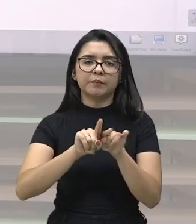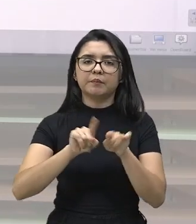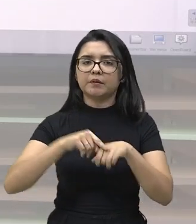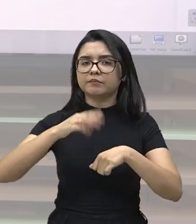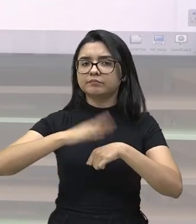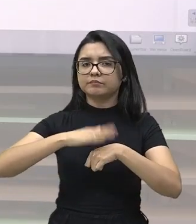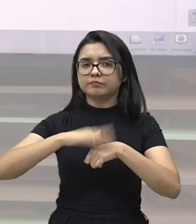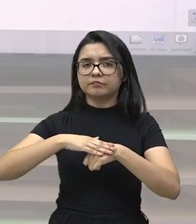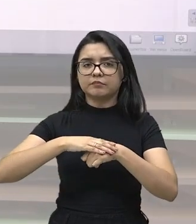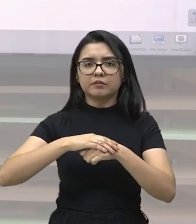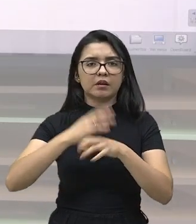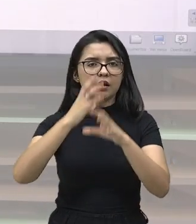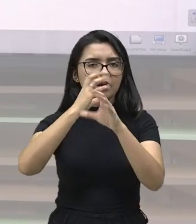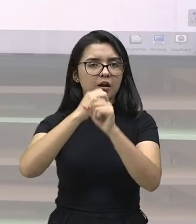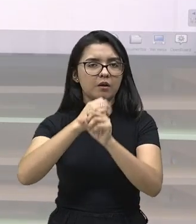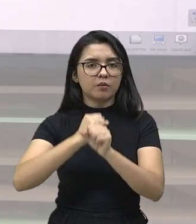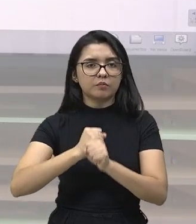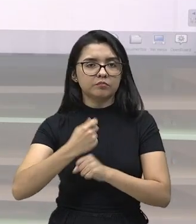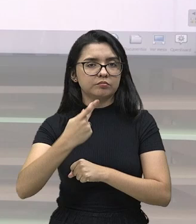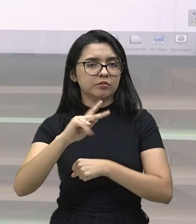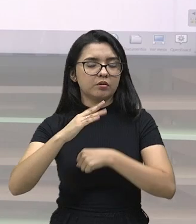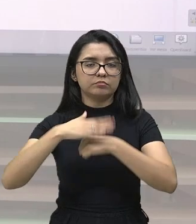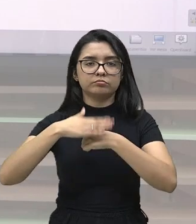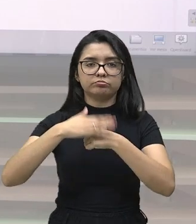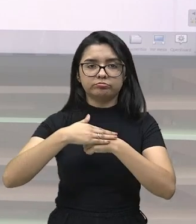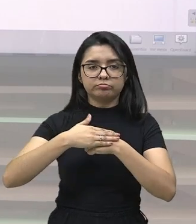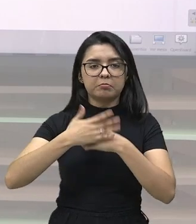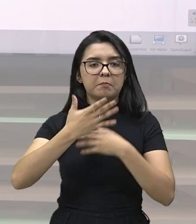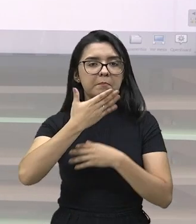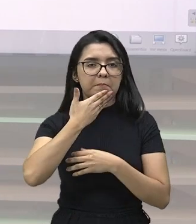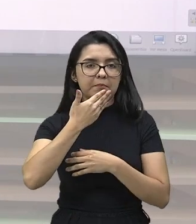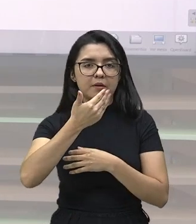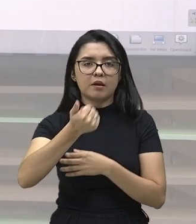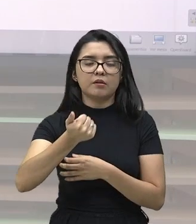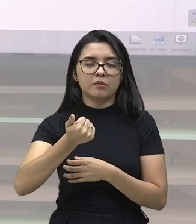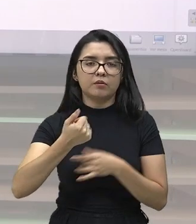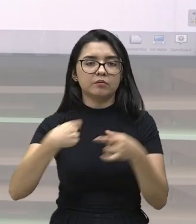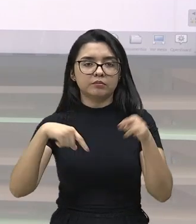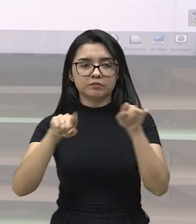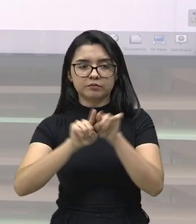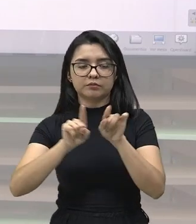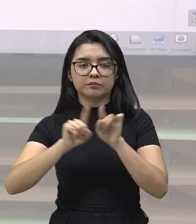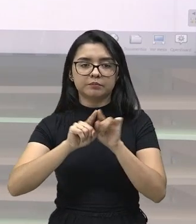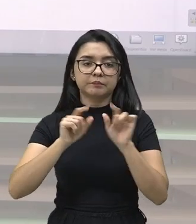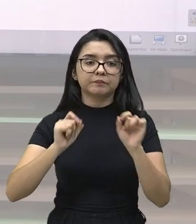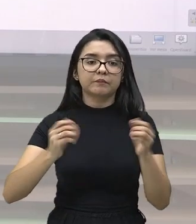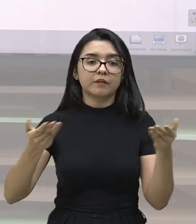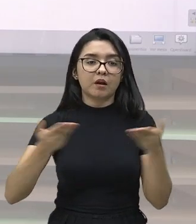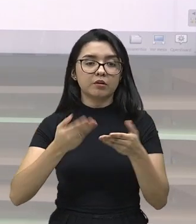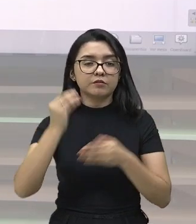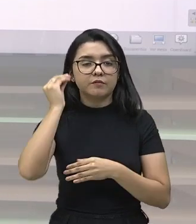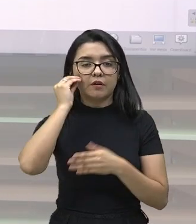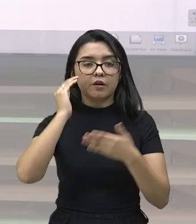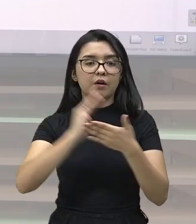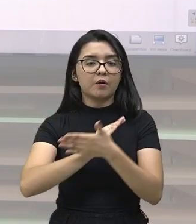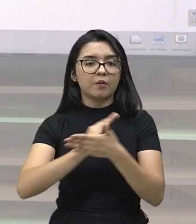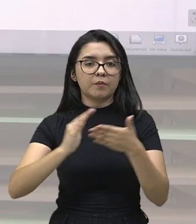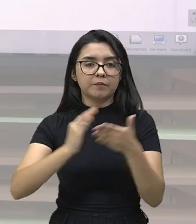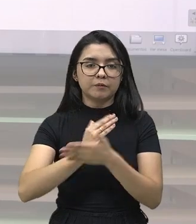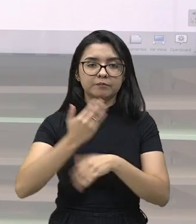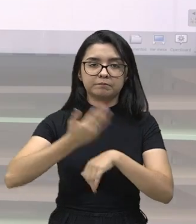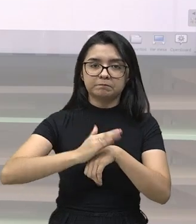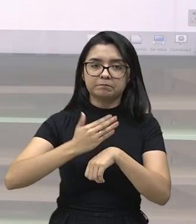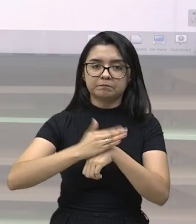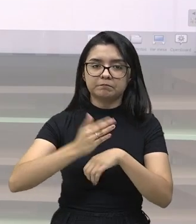o cálculo da maneira que você quiser, da maneira que você achar mais seguro, ok? Agora a gente vai ver algumas aplicações